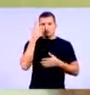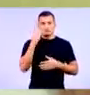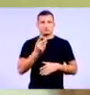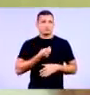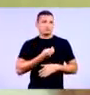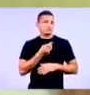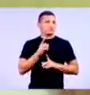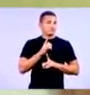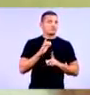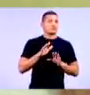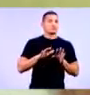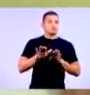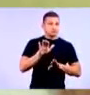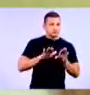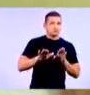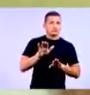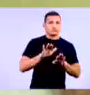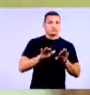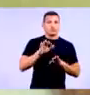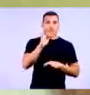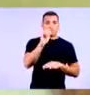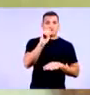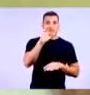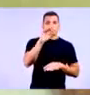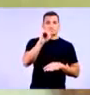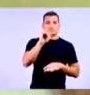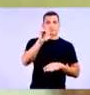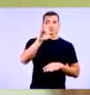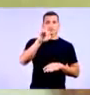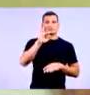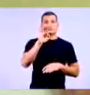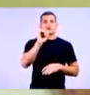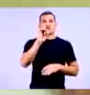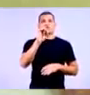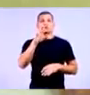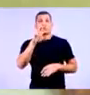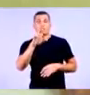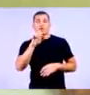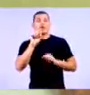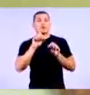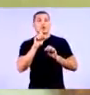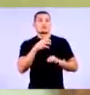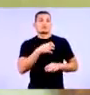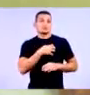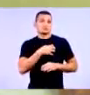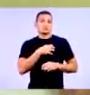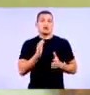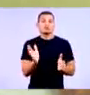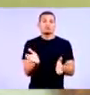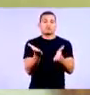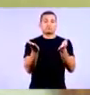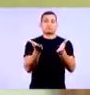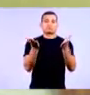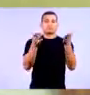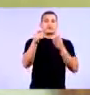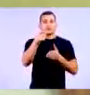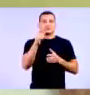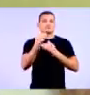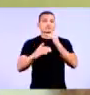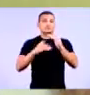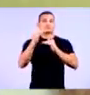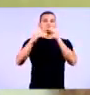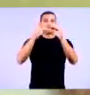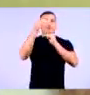né? O facilitador que falamos aqui é no sentido de instigar você para que você desenvolva